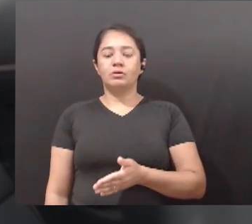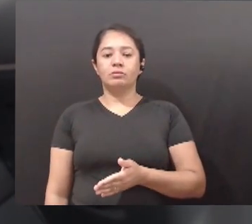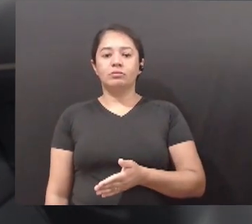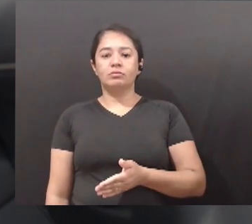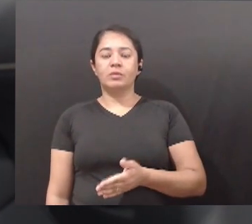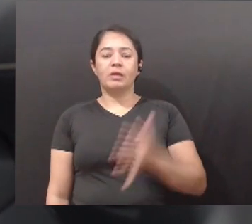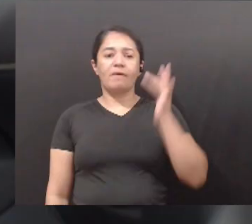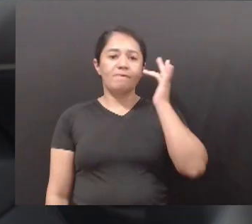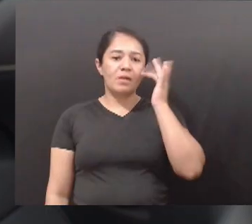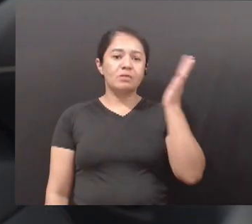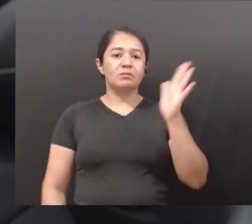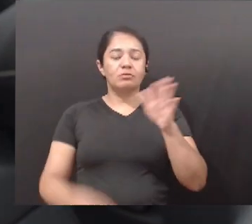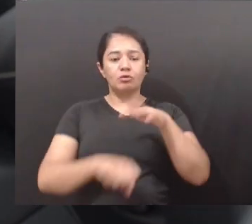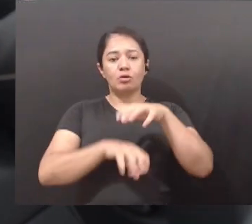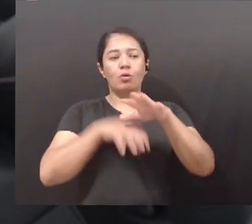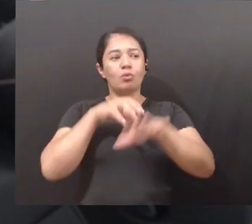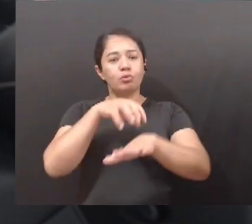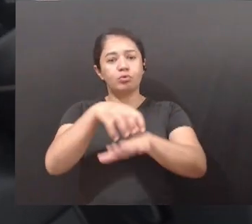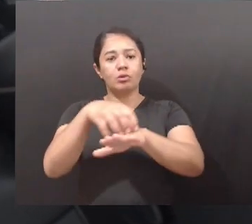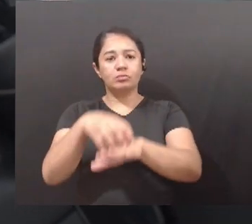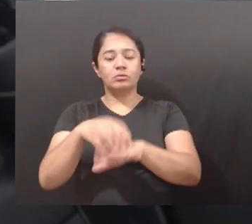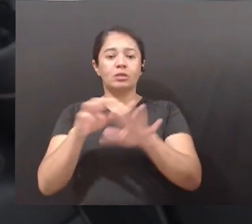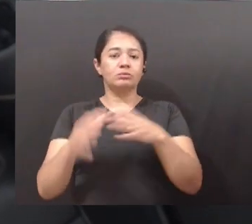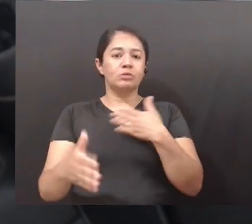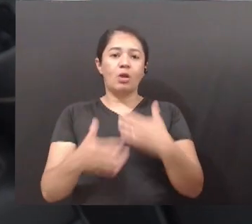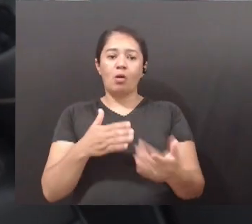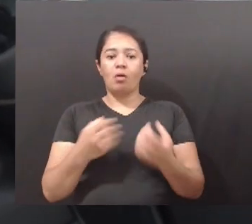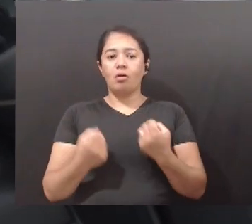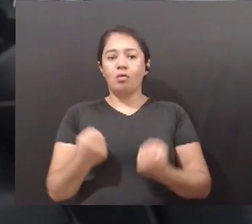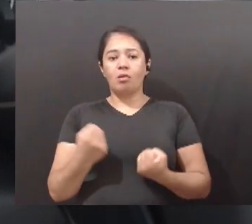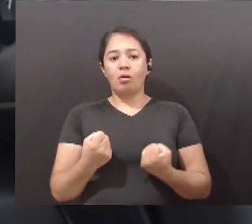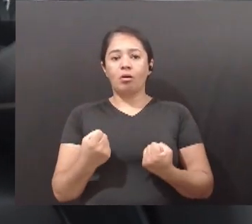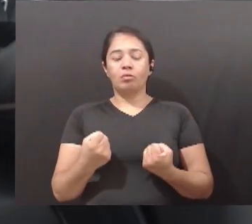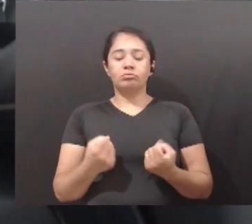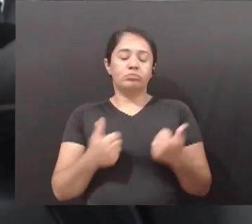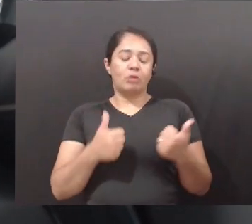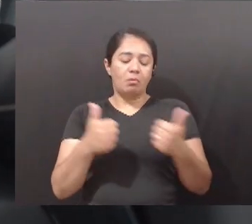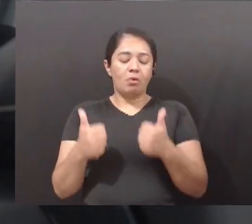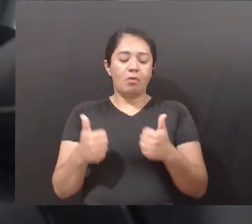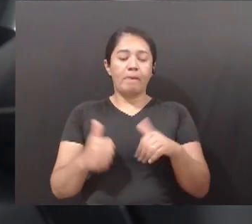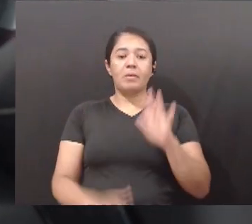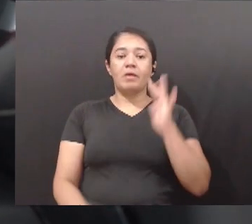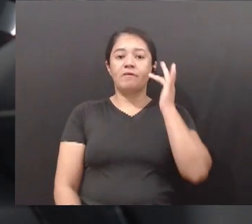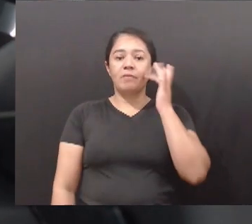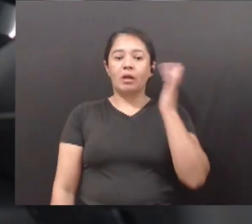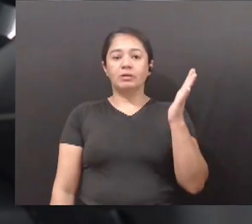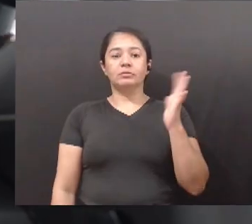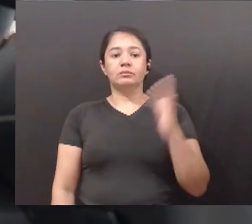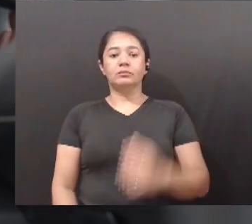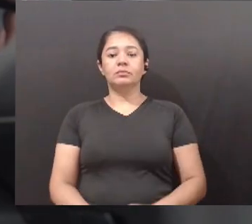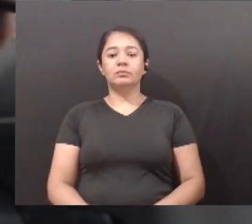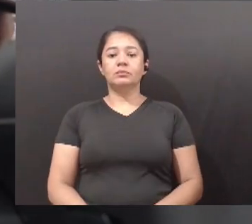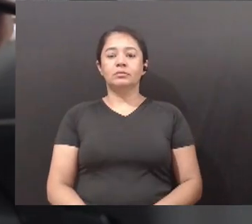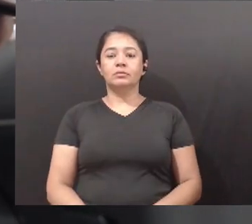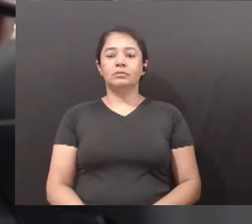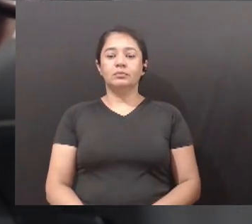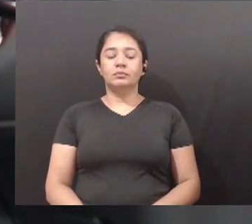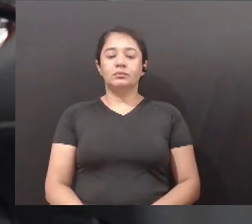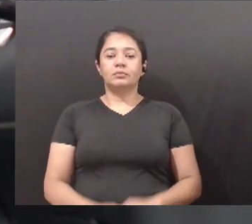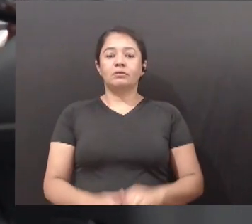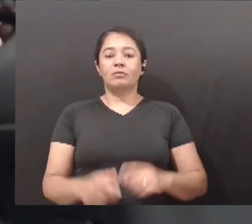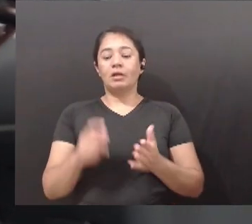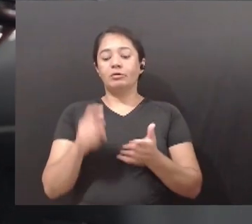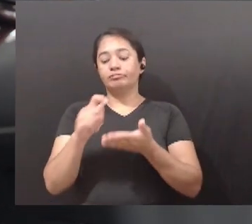dela, aí nesse carro, qualquer carro, entre aspas, serve, né? Então fica mais fácil ela fazer essa escolha. E aí, colocando na ponta do lápis, como o